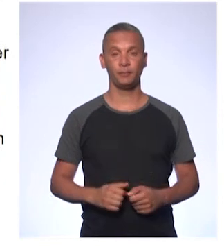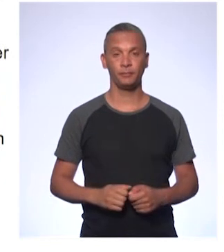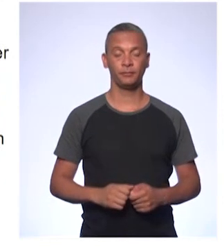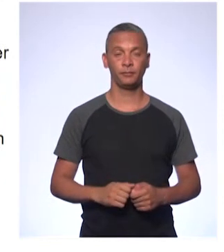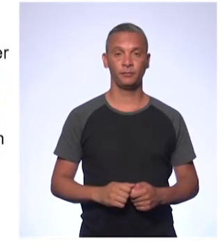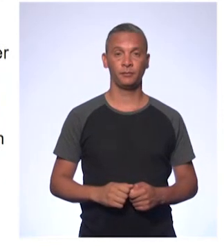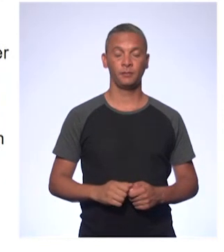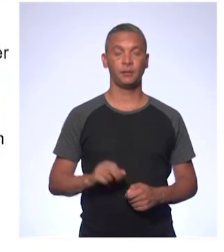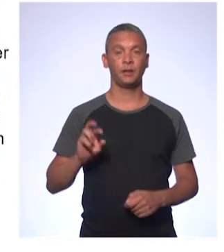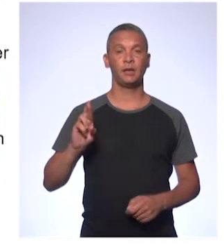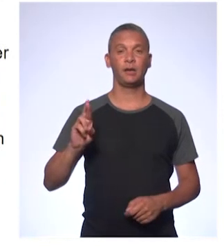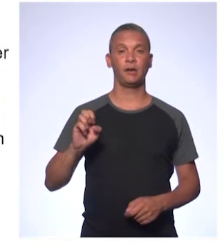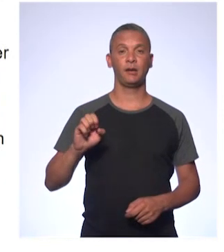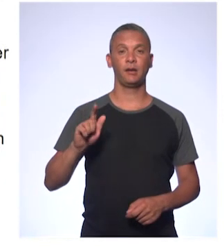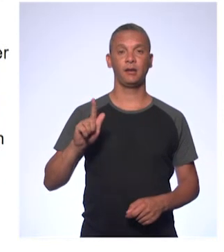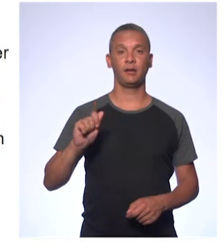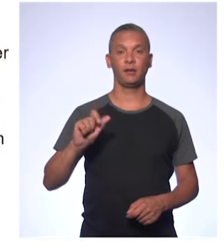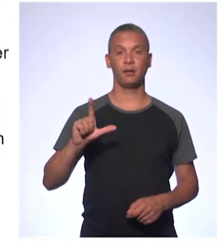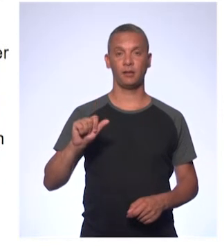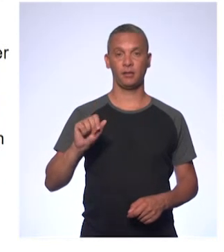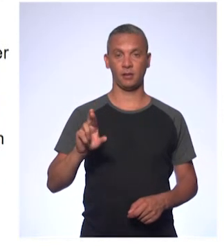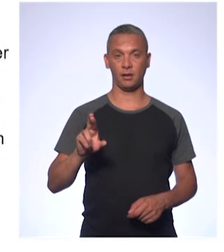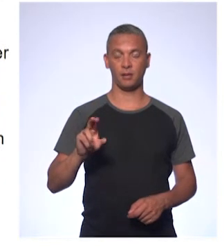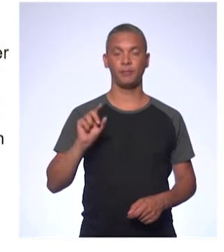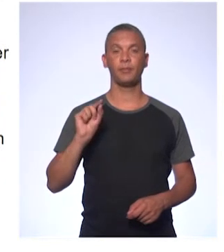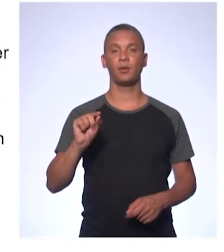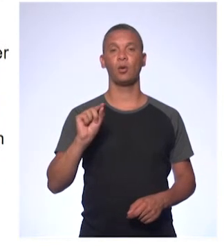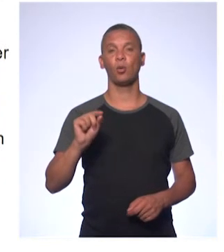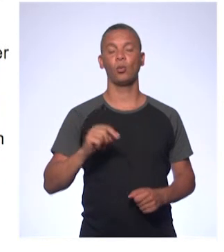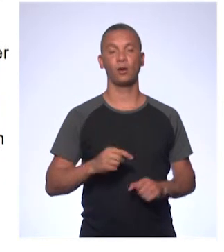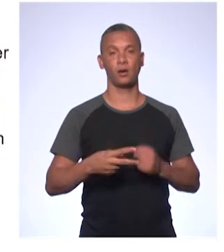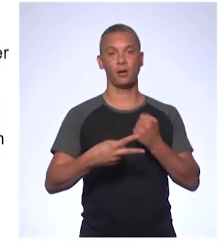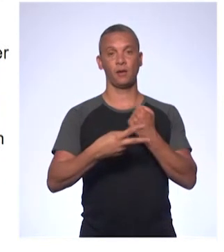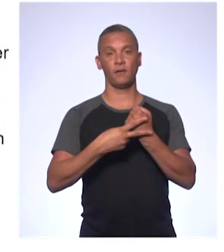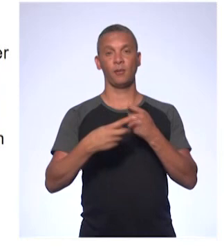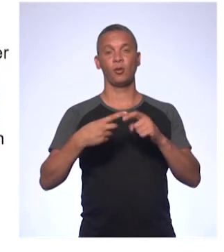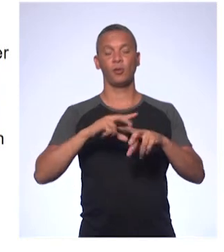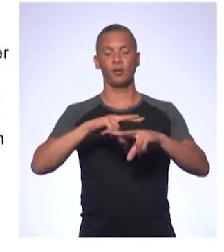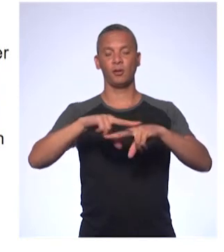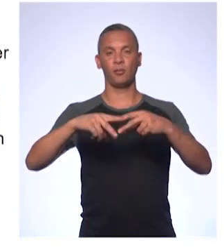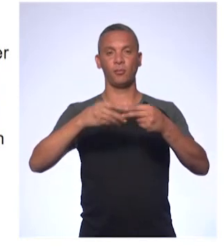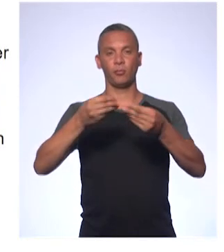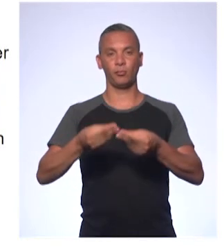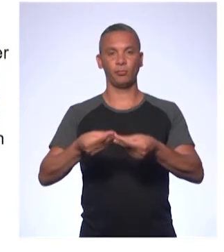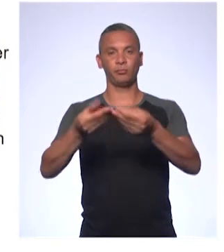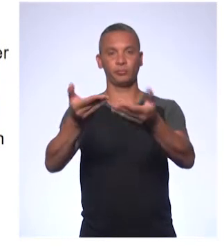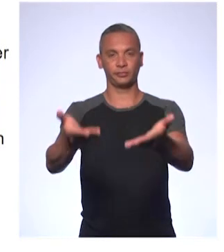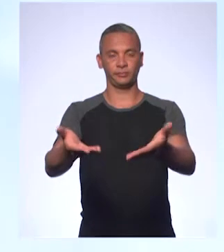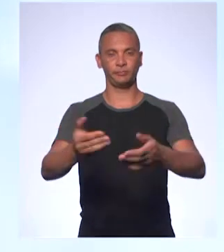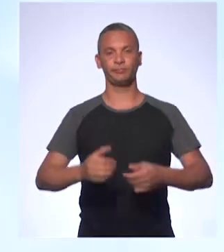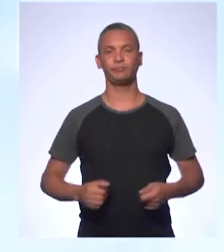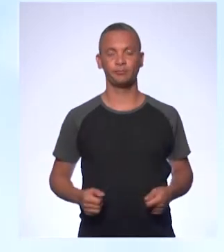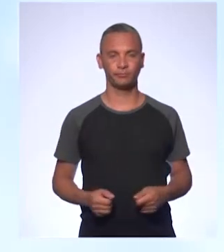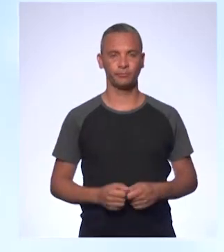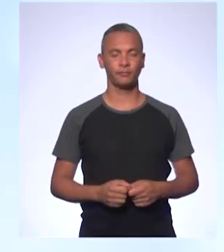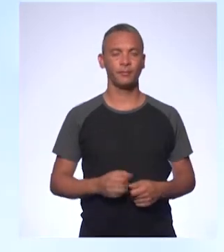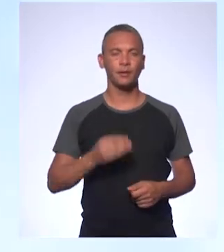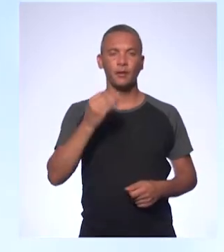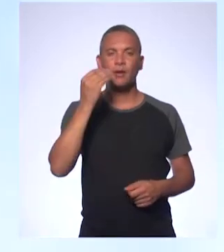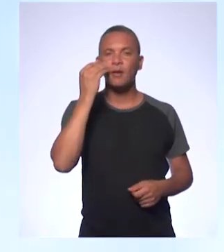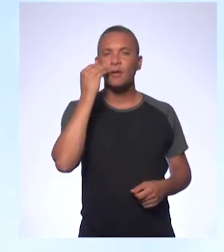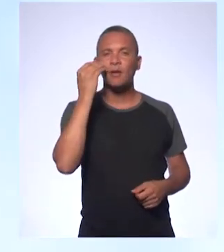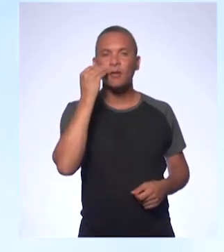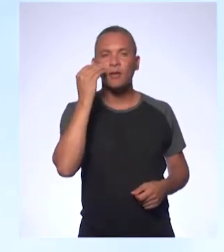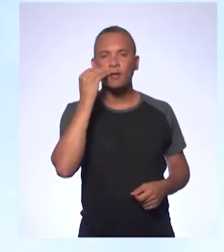o verbo regalar. Este verbo quer dizer presentear, tá? Então, eu vou fazer o máximo